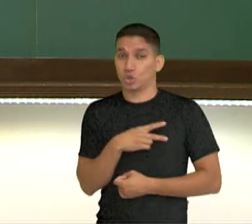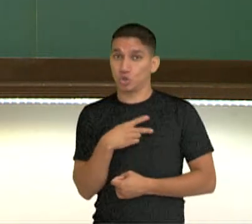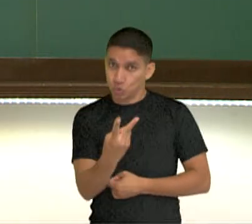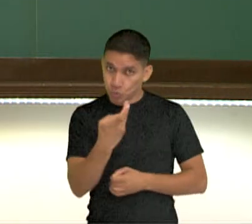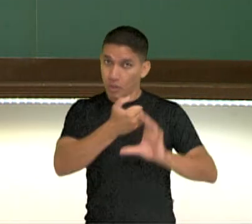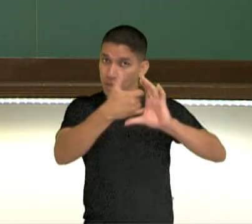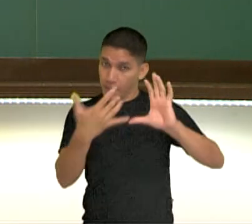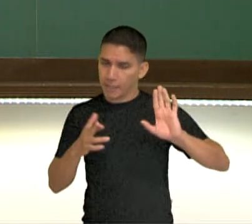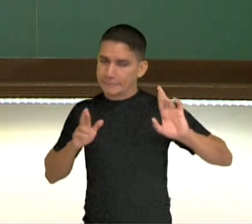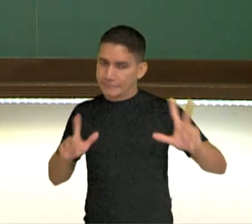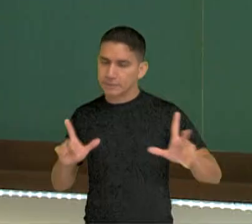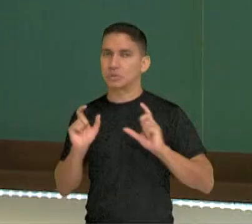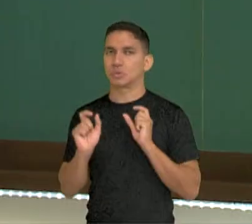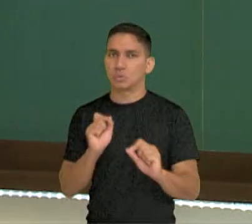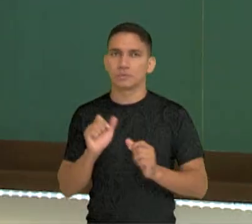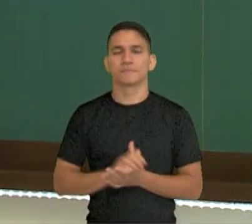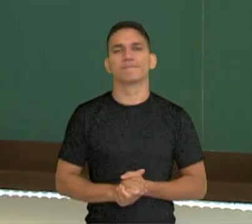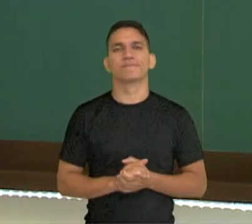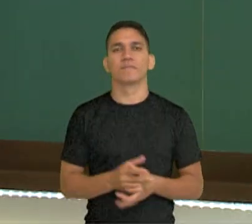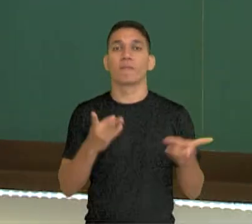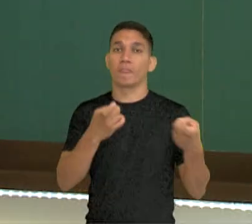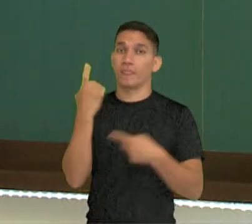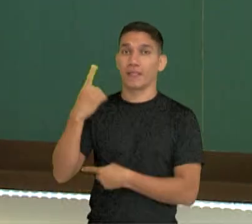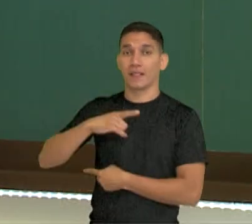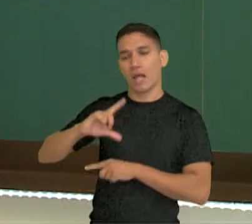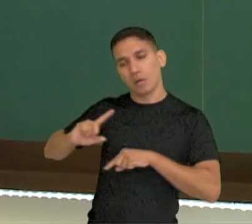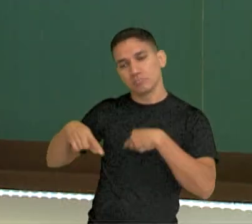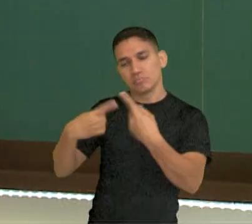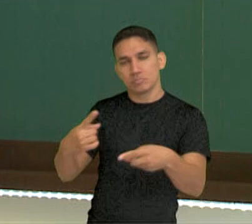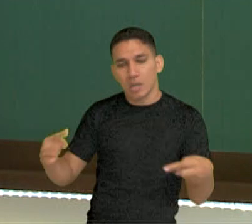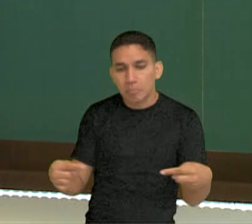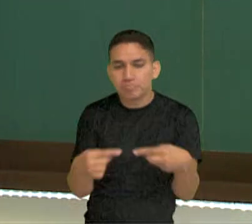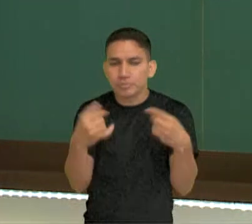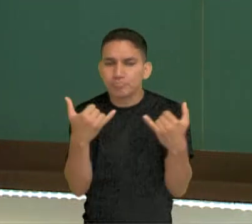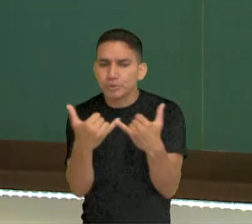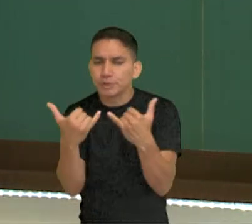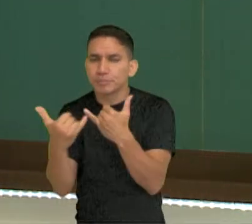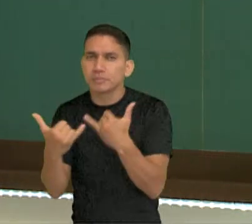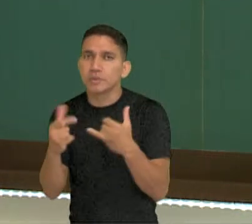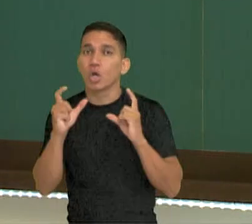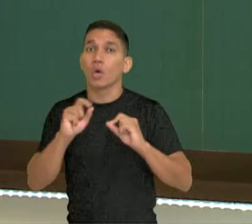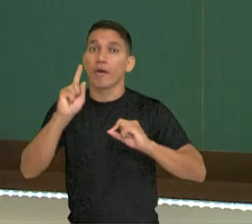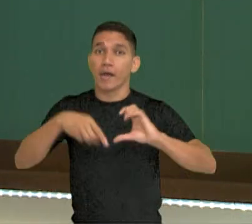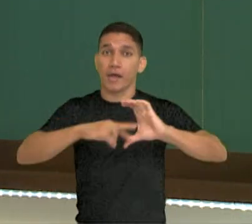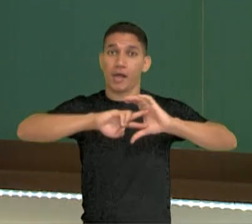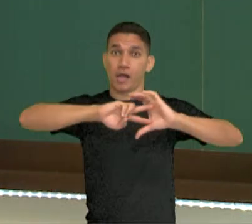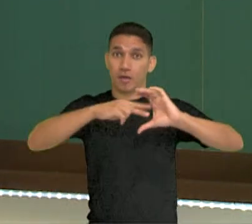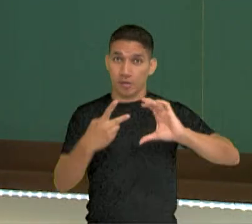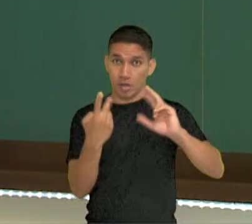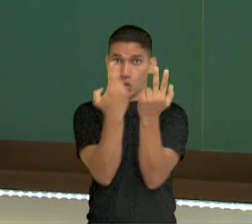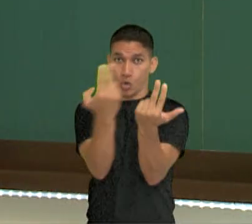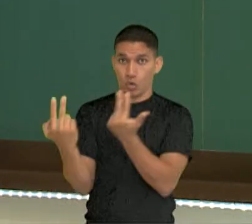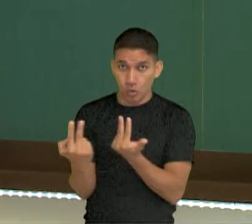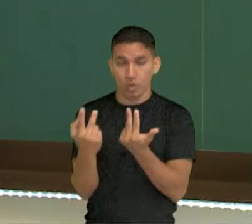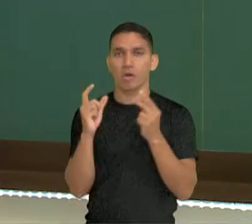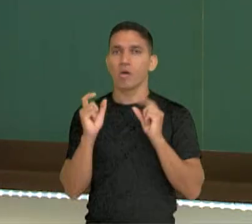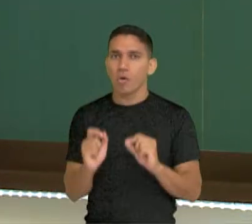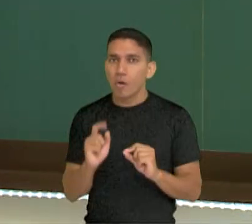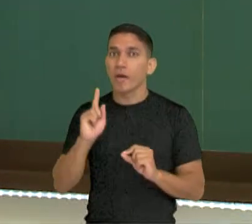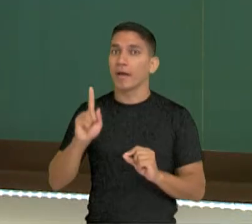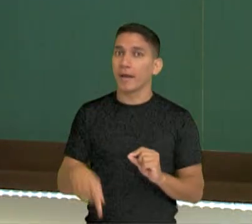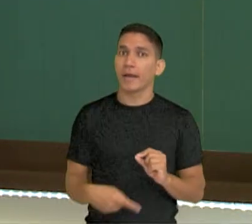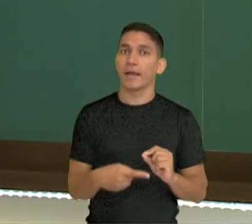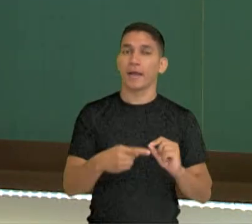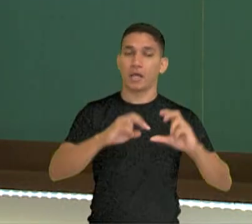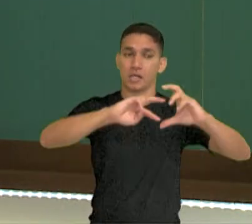Mendel. Olha só. A geração parental era homozigota. Um deles, homozigoto recessivo, o